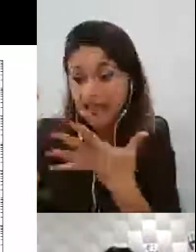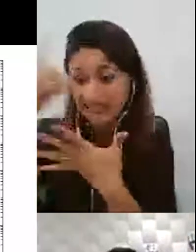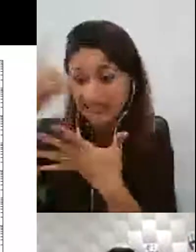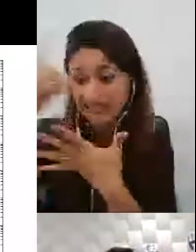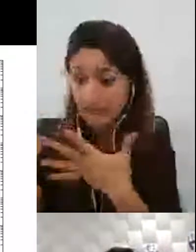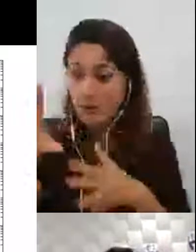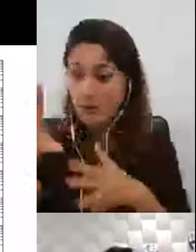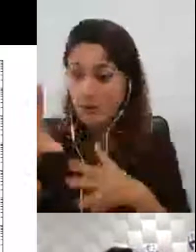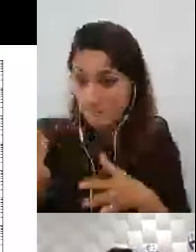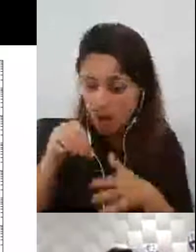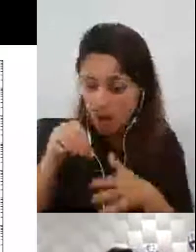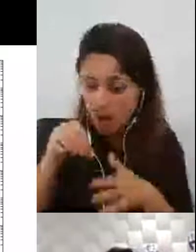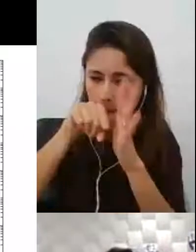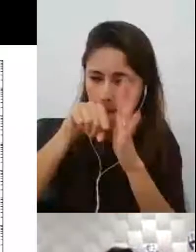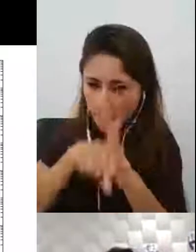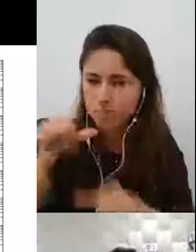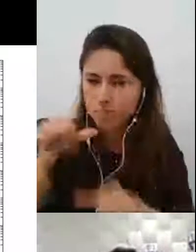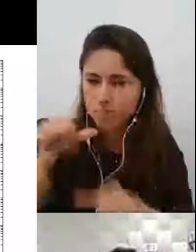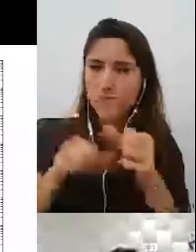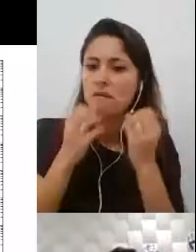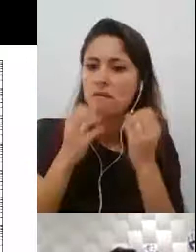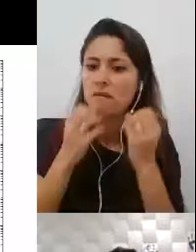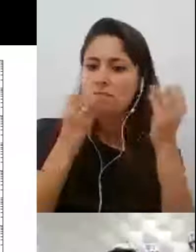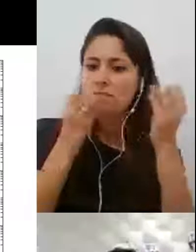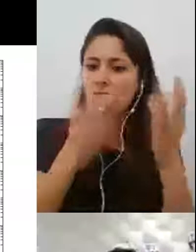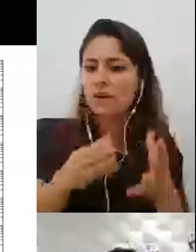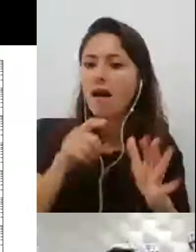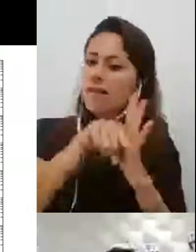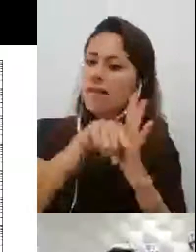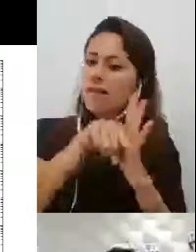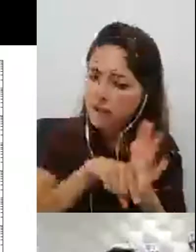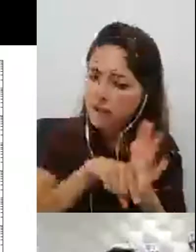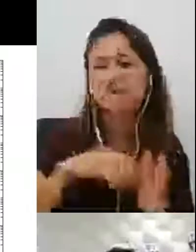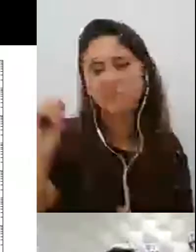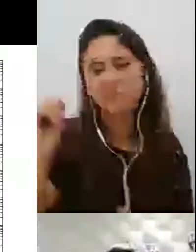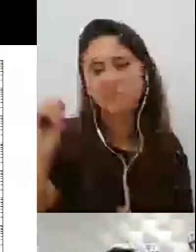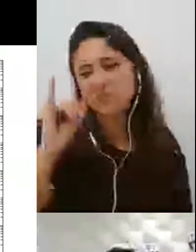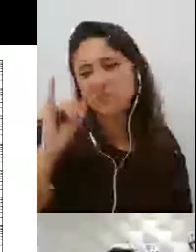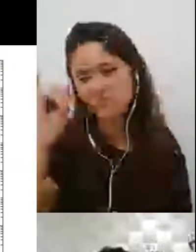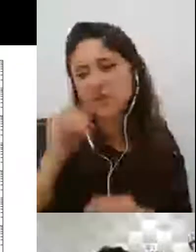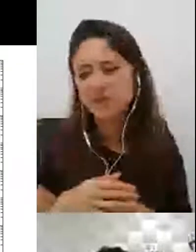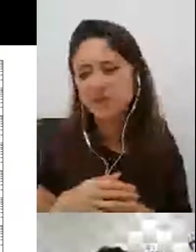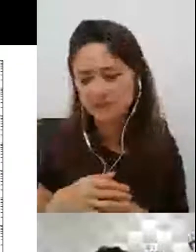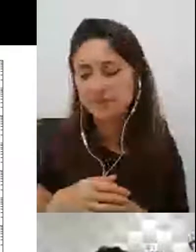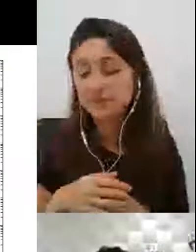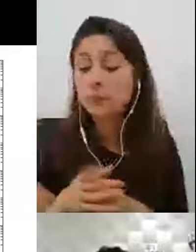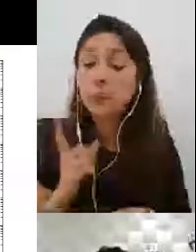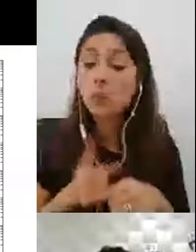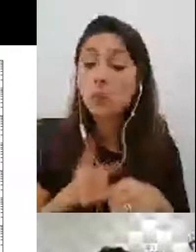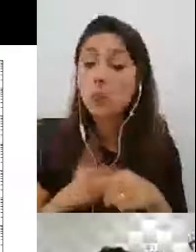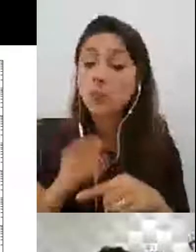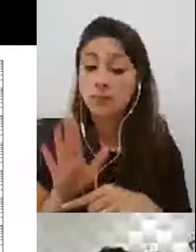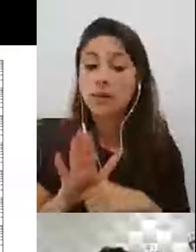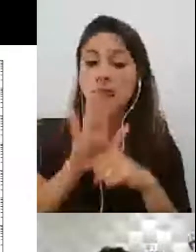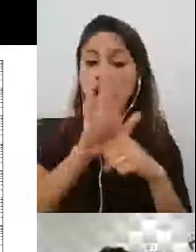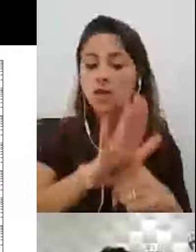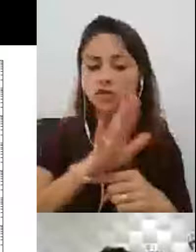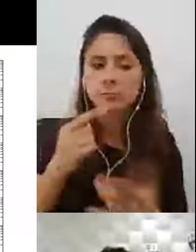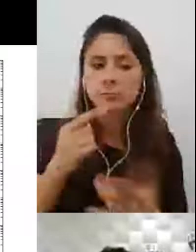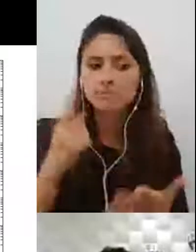técnica em características do produto, analisando essas entradas para que a gente consiga tomar